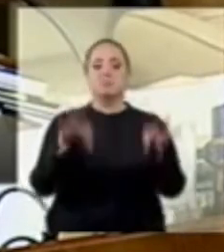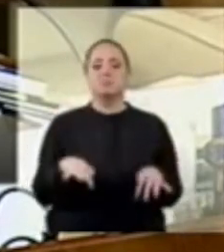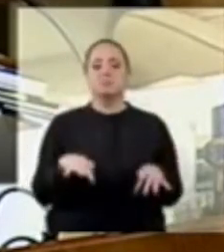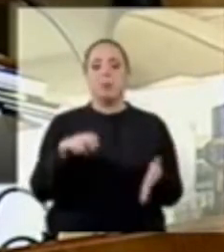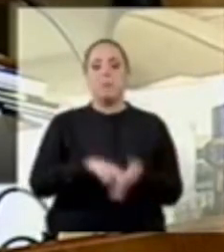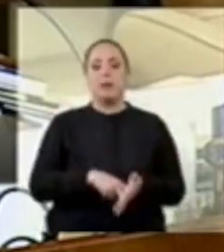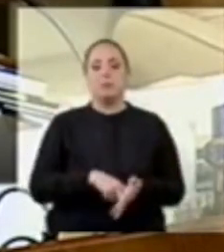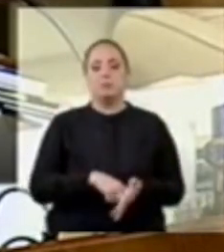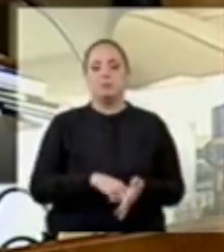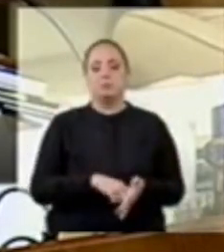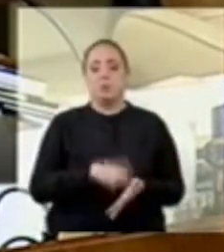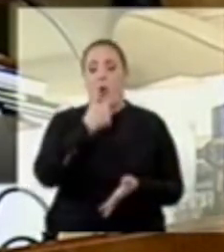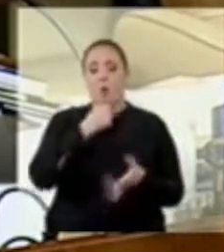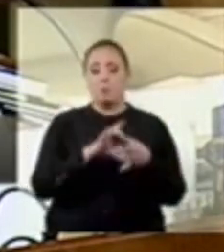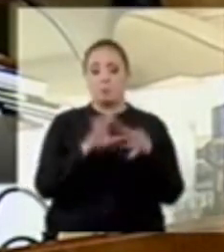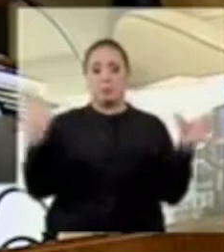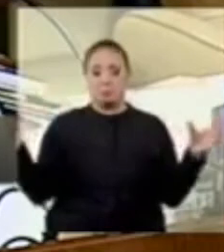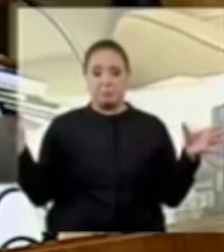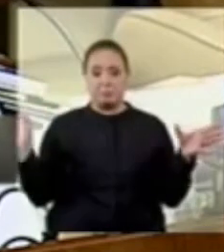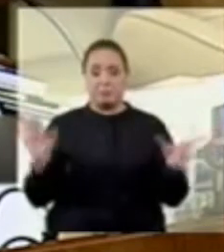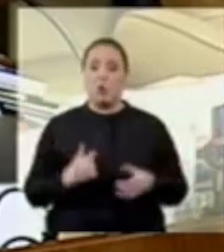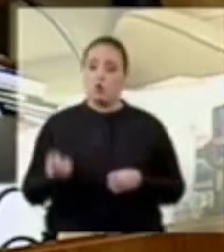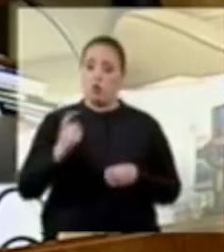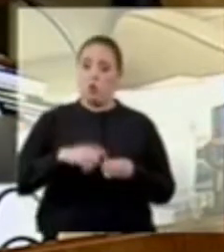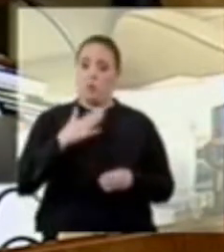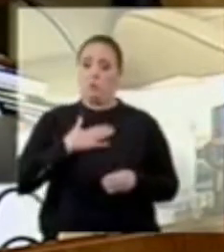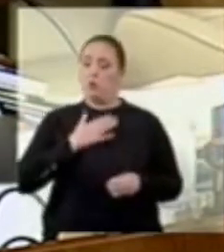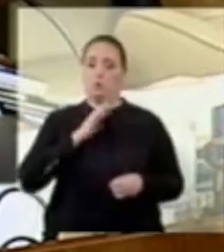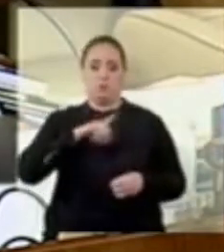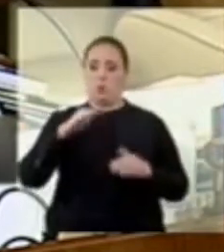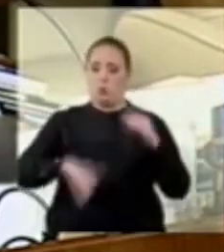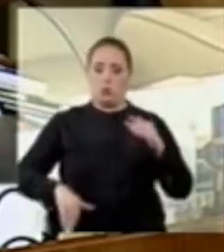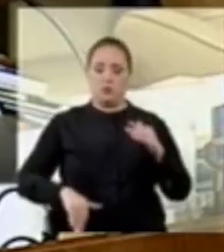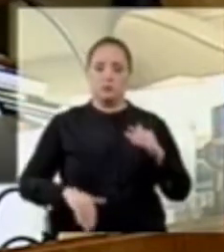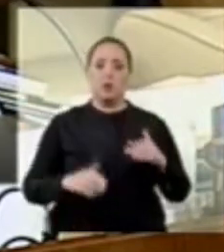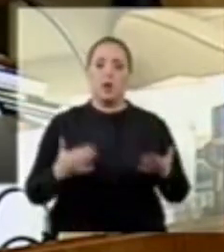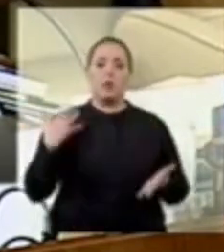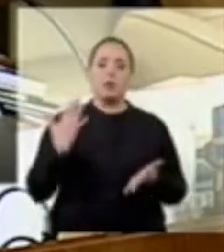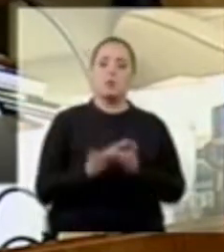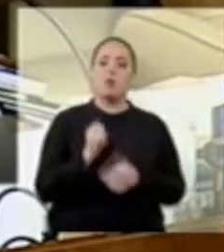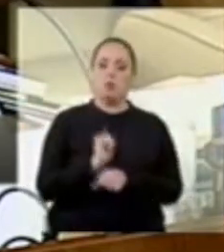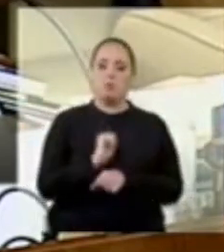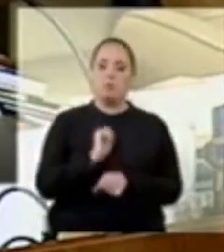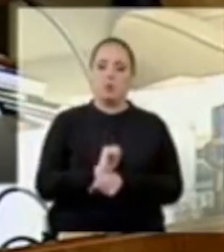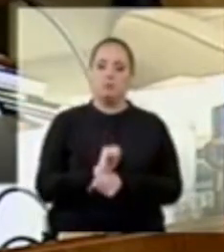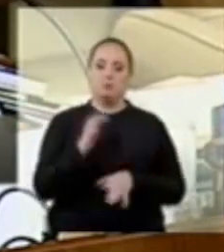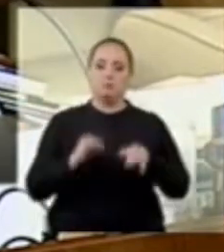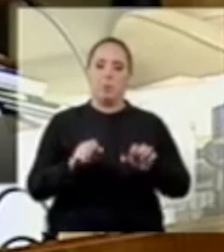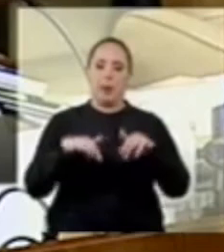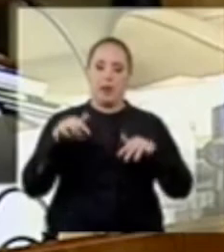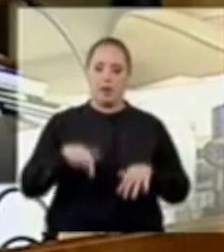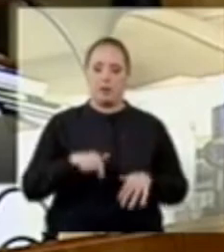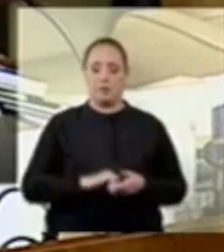caso até voltou pra mim eu não concordei e a questão aguarda pauta para plenário